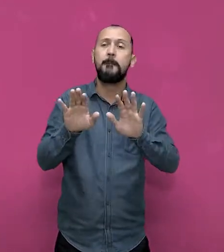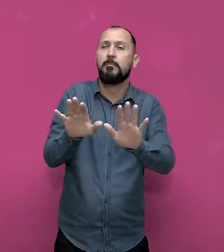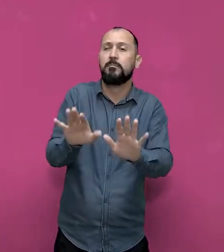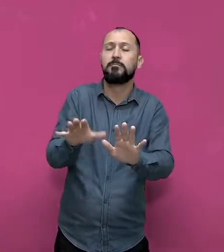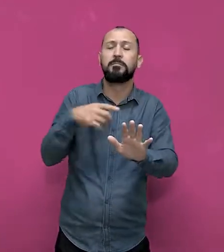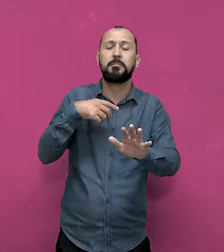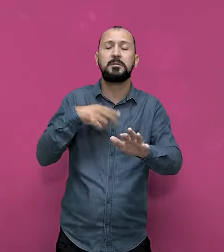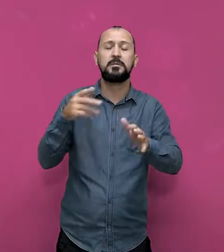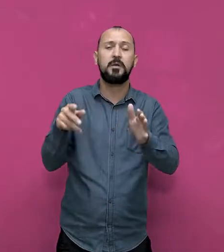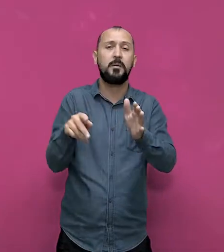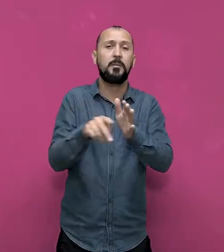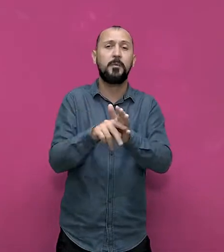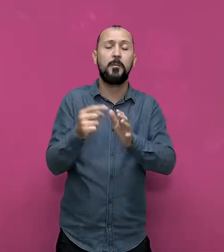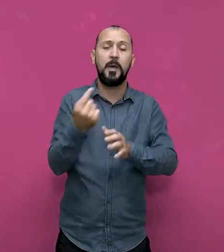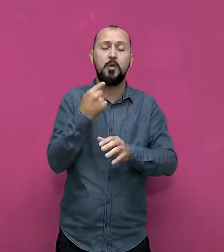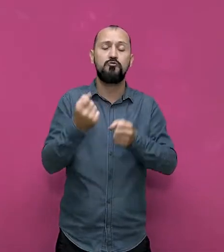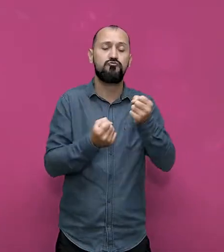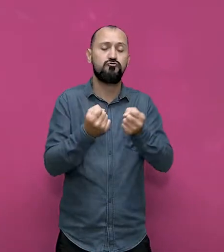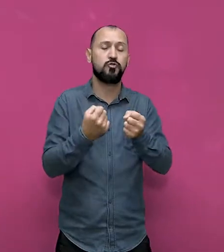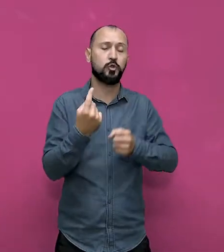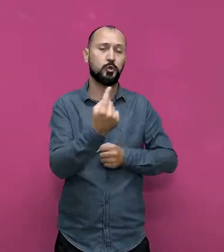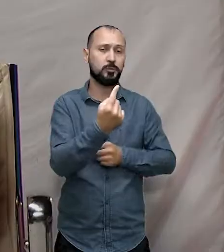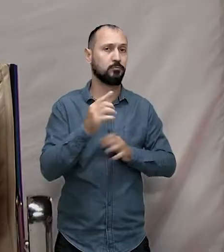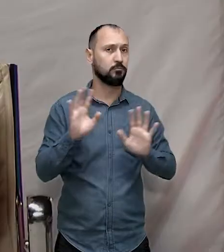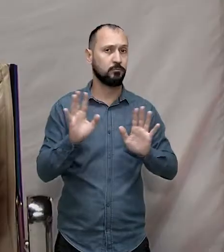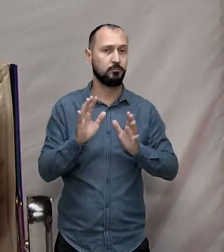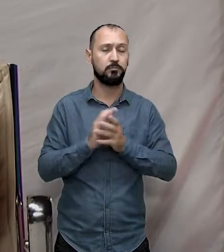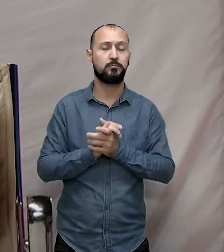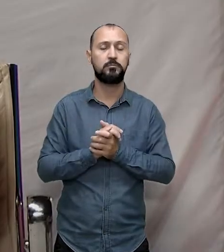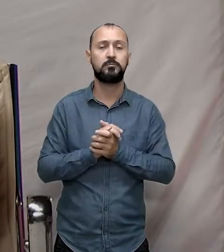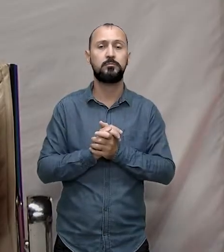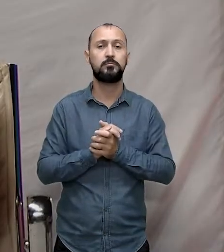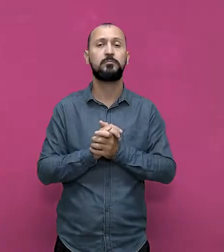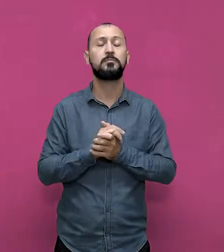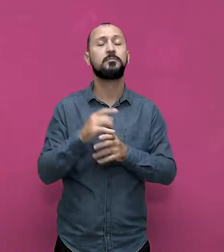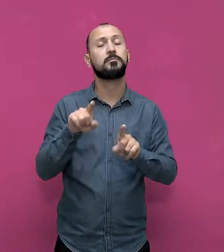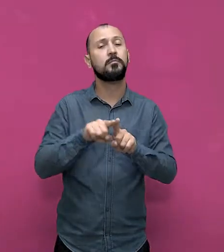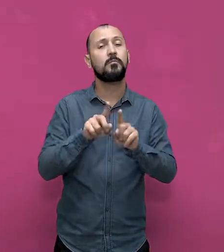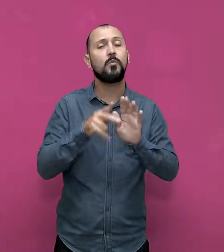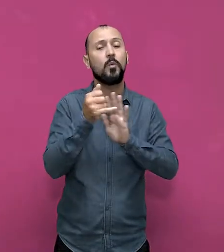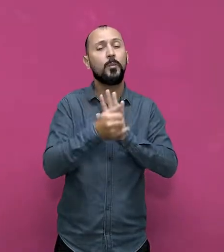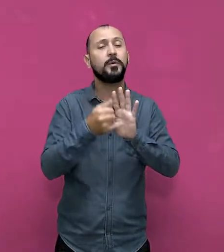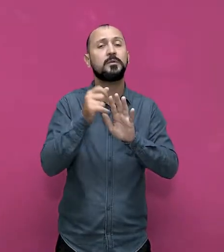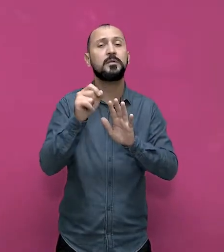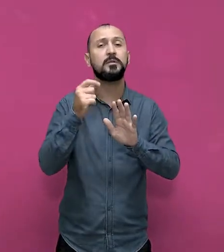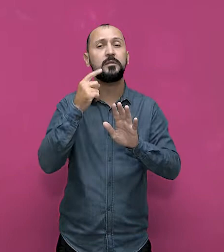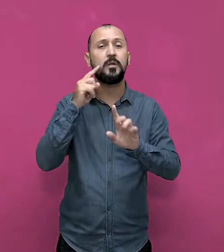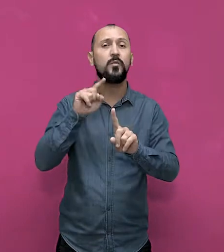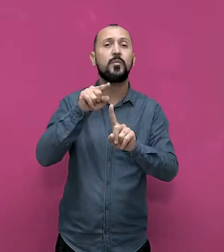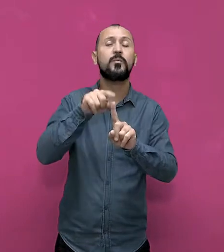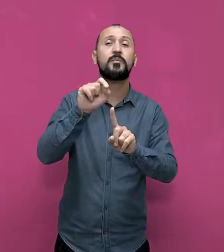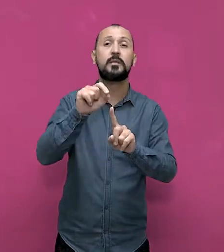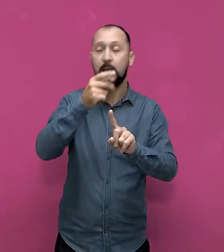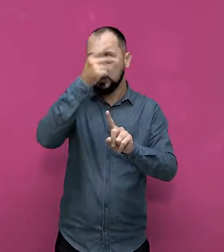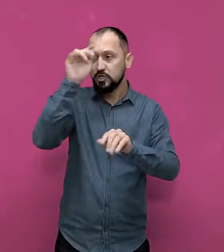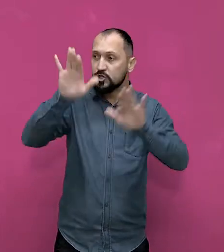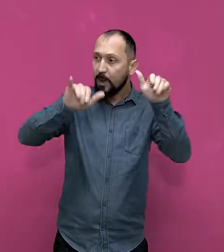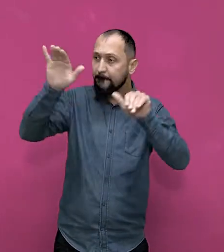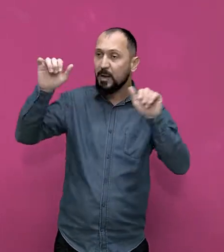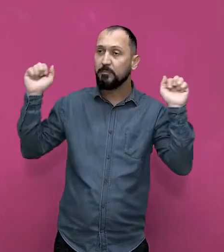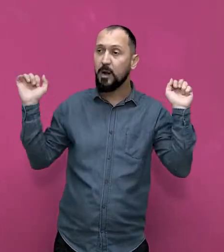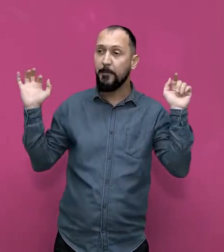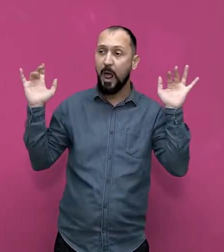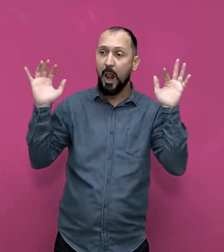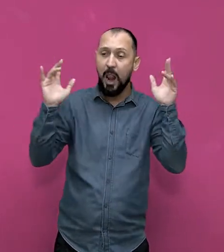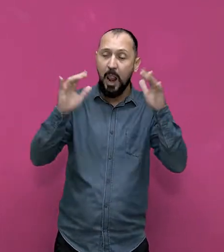e menos para o transporte individual. E também um programa que tem a intenção de habitar a